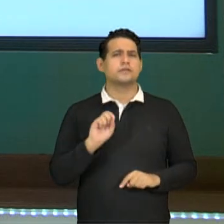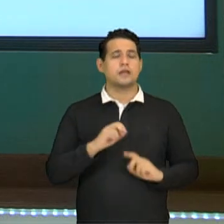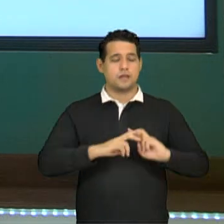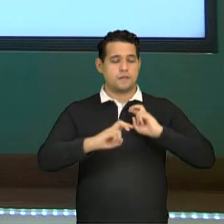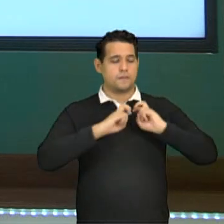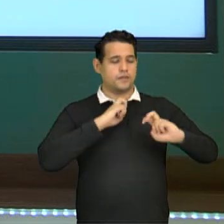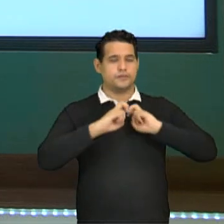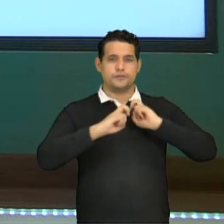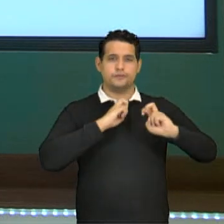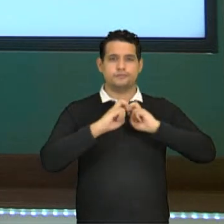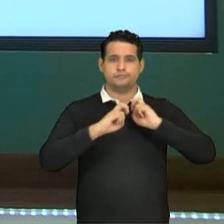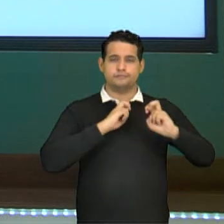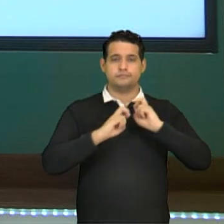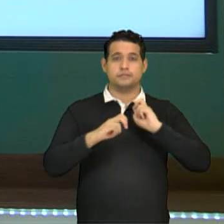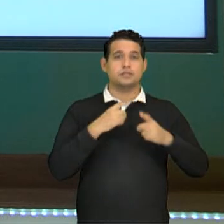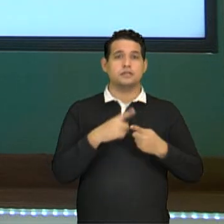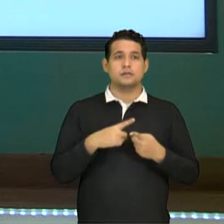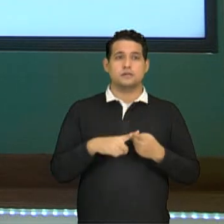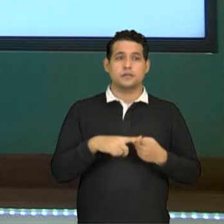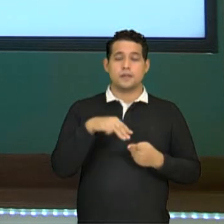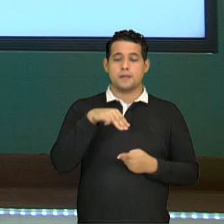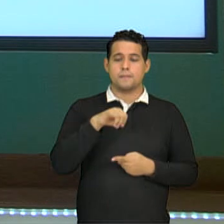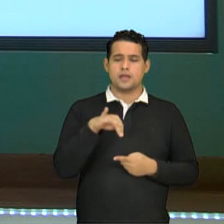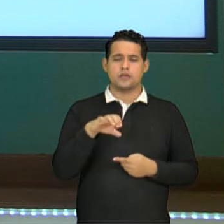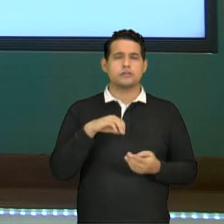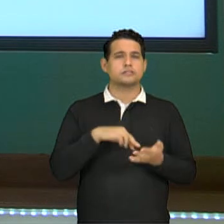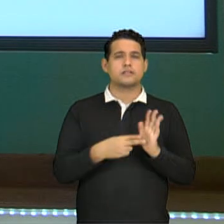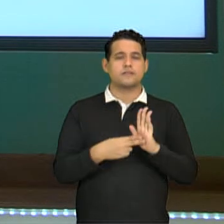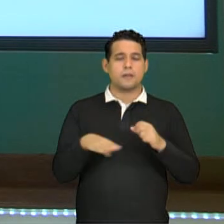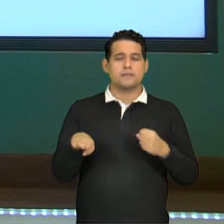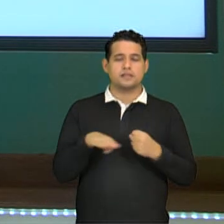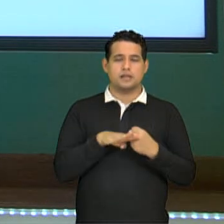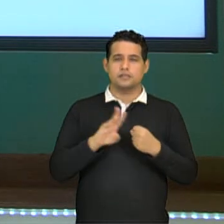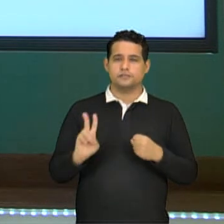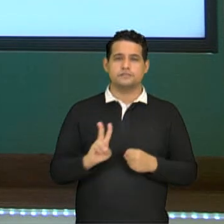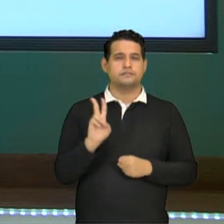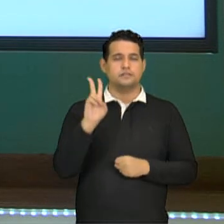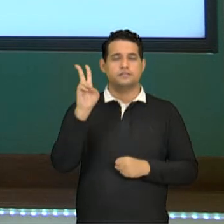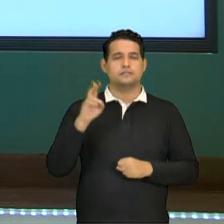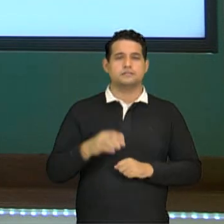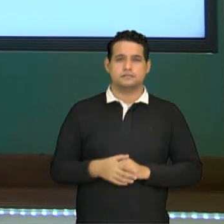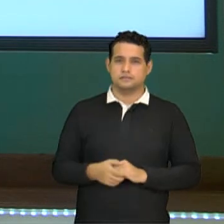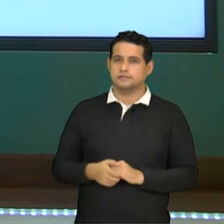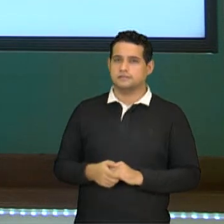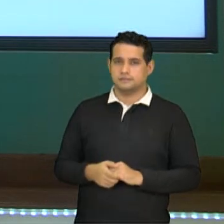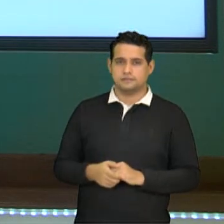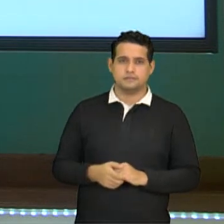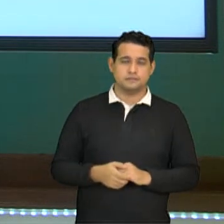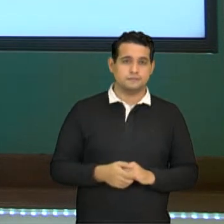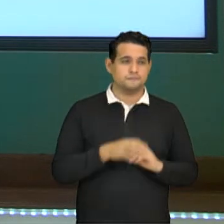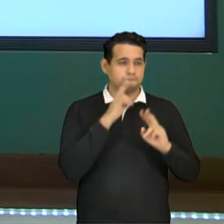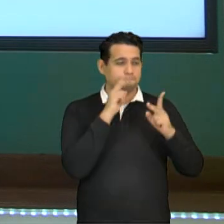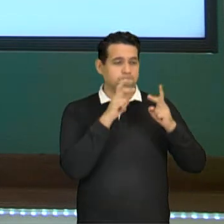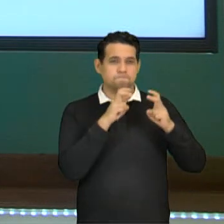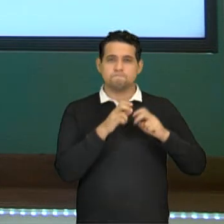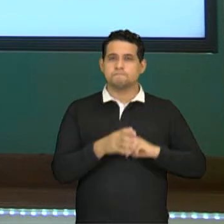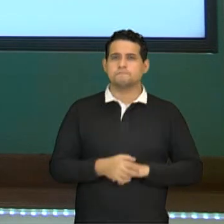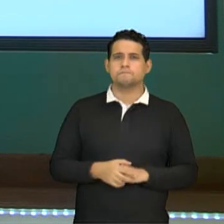metrô, porque meio significa metade de um determinado valor, certo?